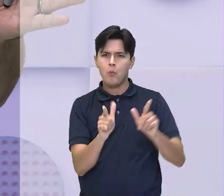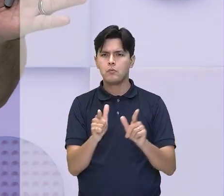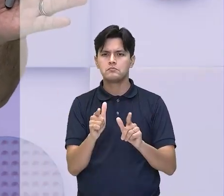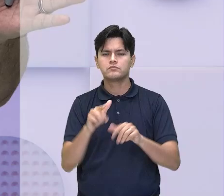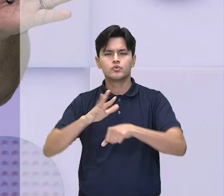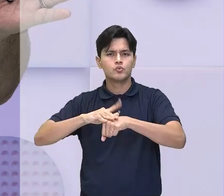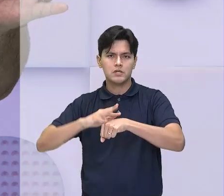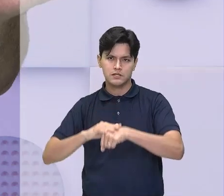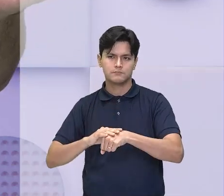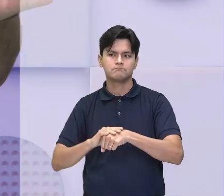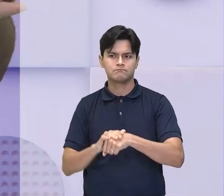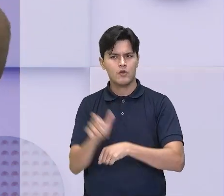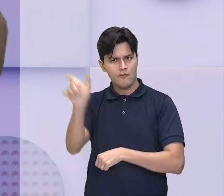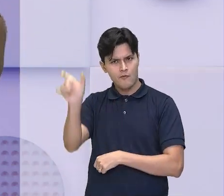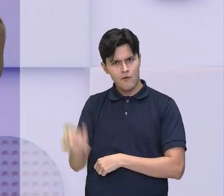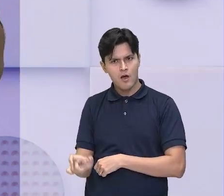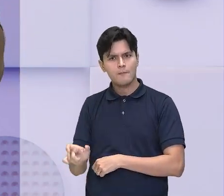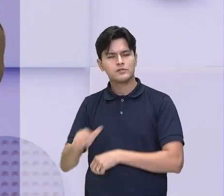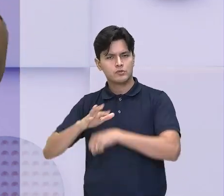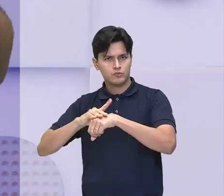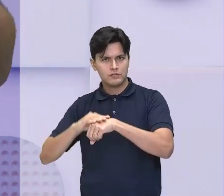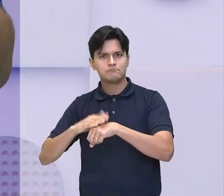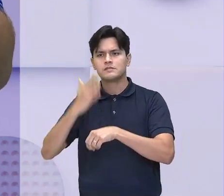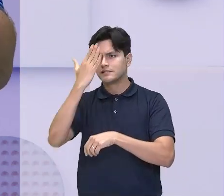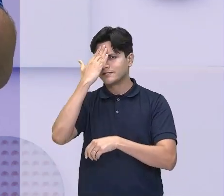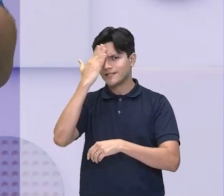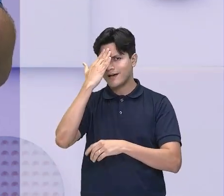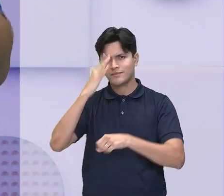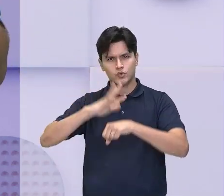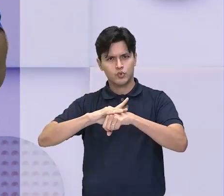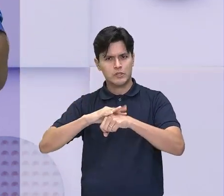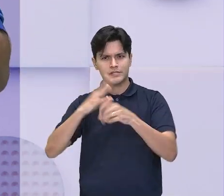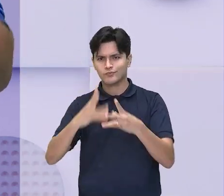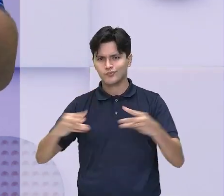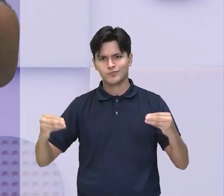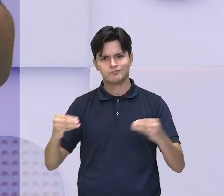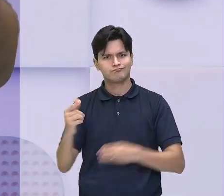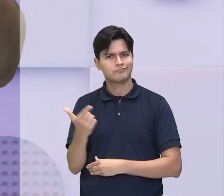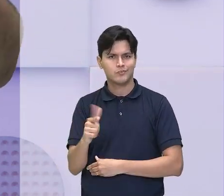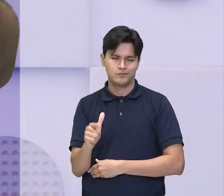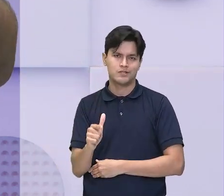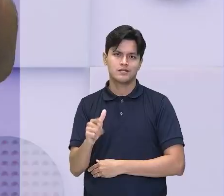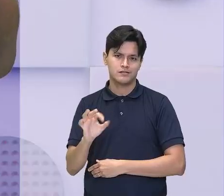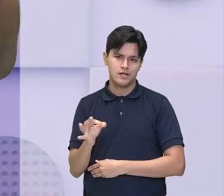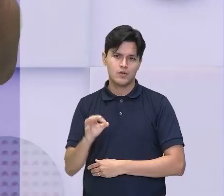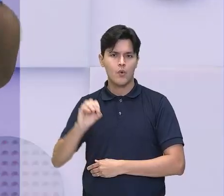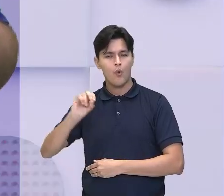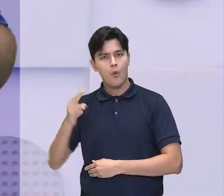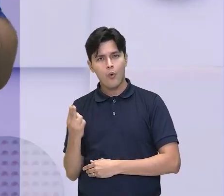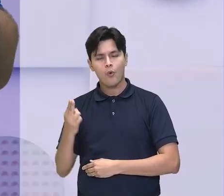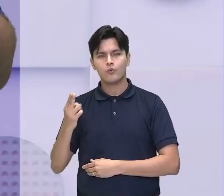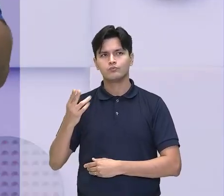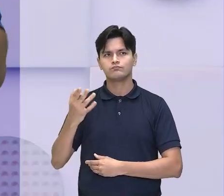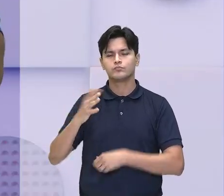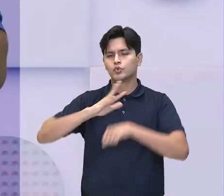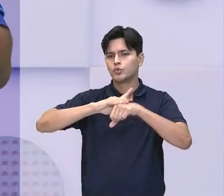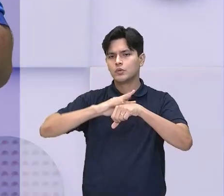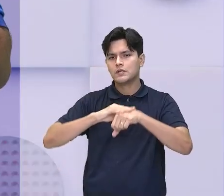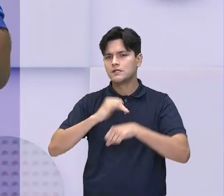cura, ela vai definhar literalmente, o pessoal que tem Alzheimer, por exemplo, e outras doenças